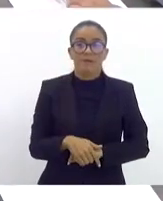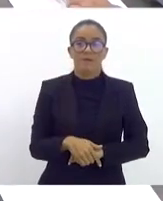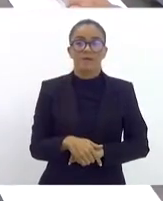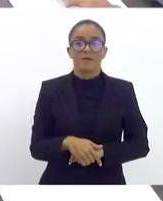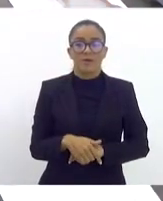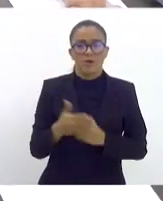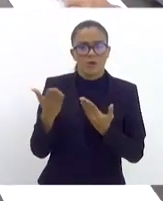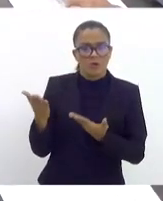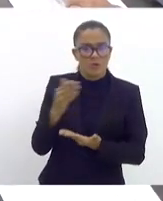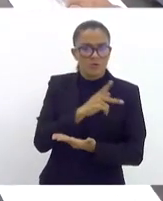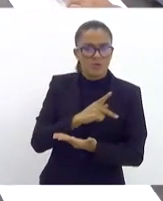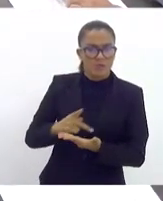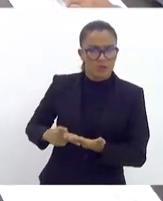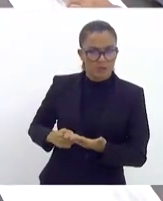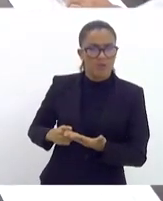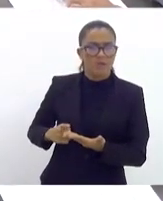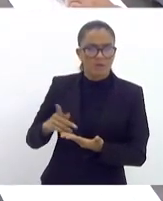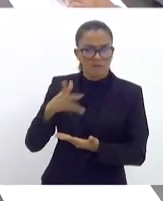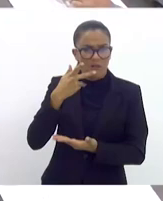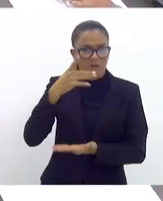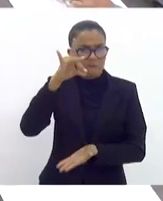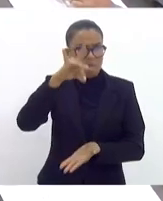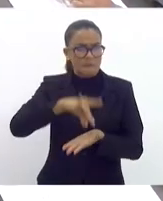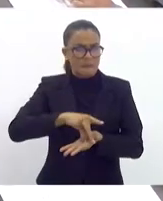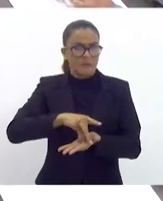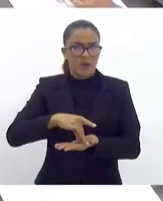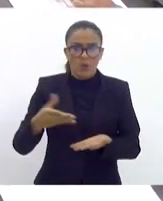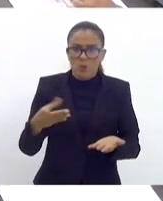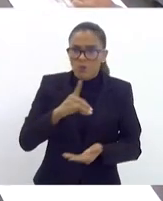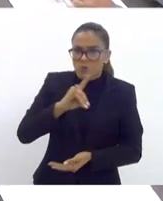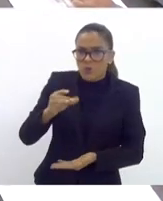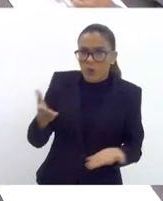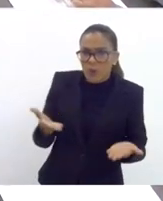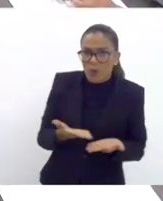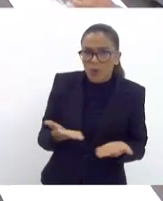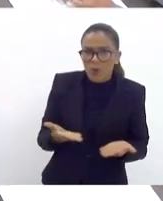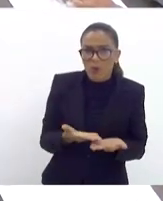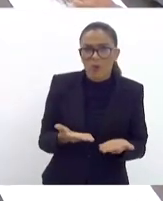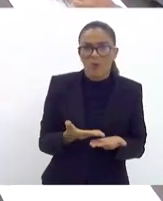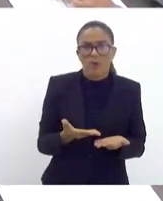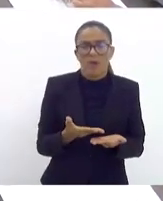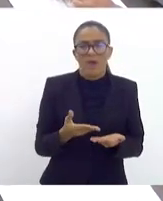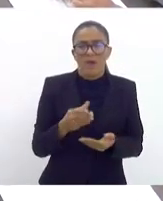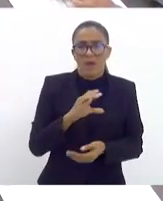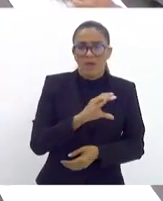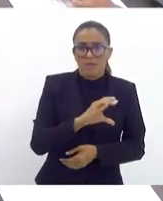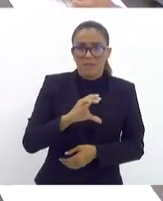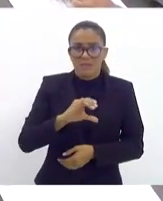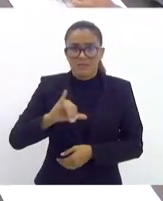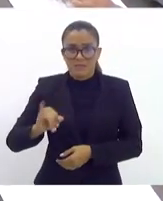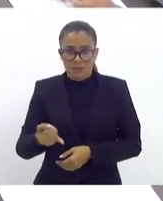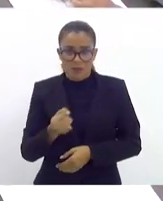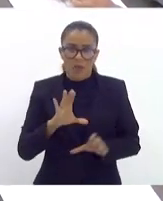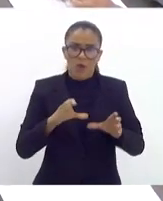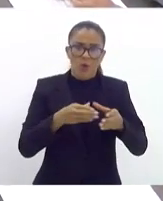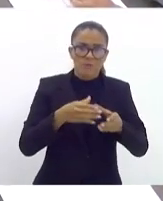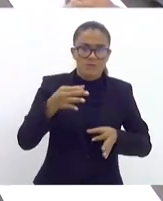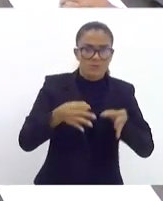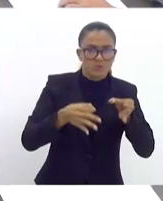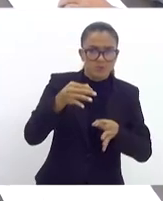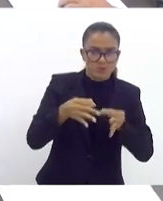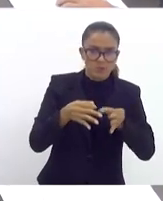tá firmando que no dia de hoje acesse a j apesar de não ter